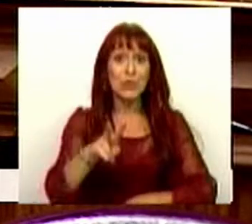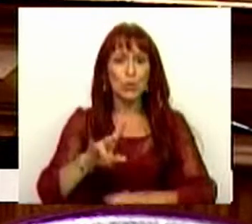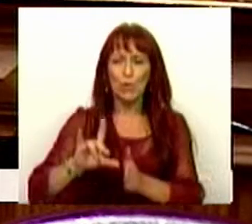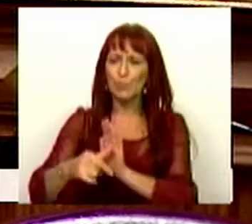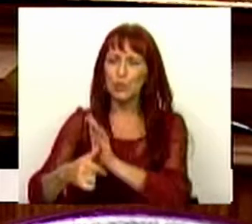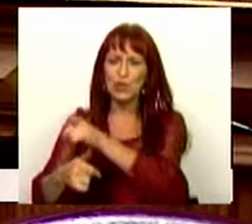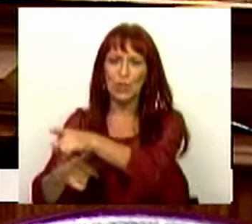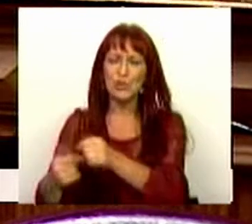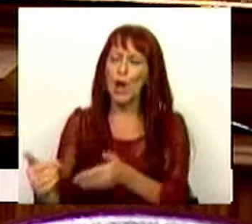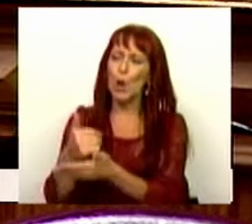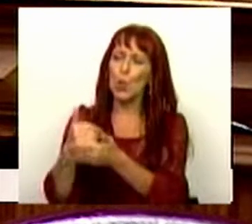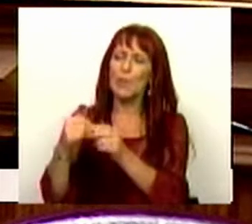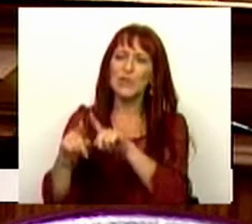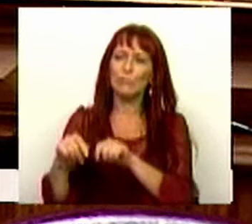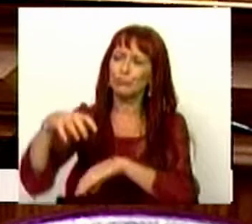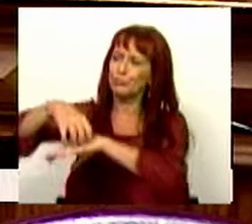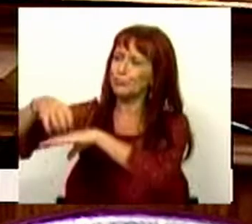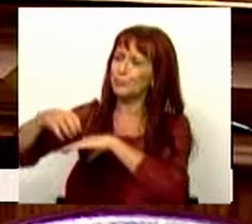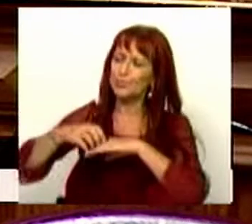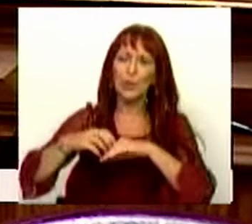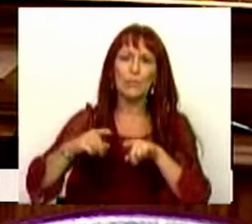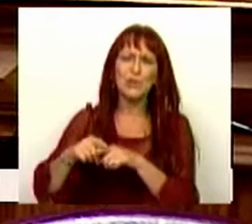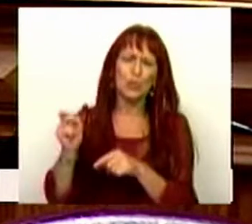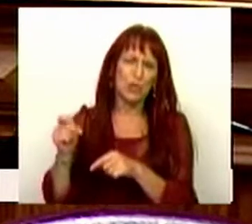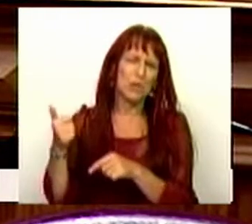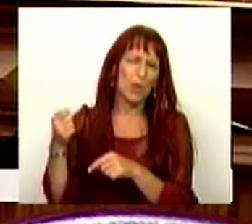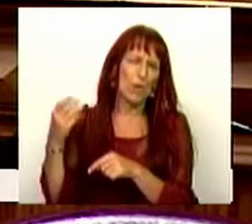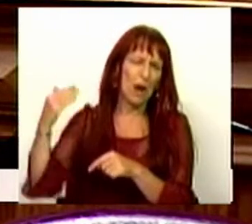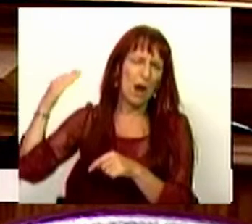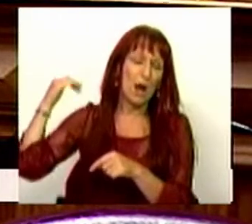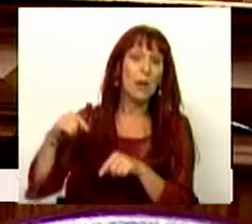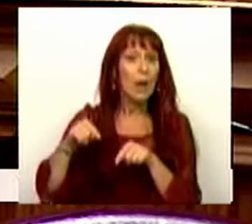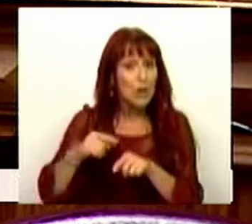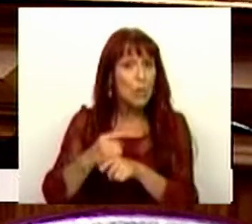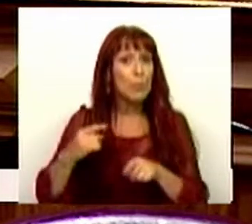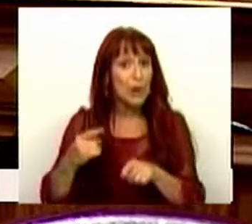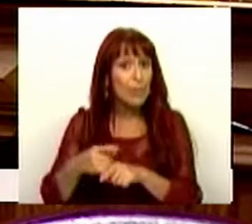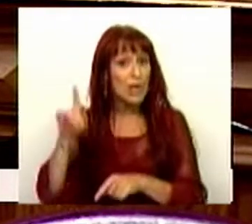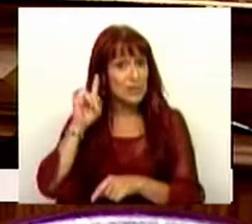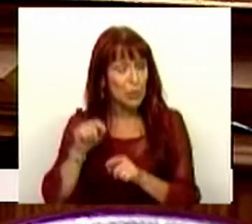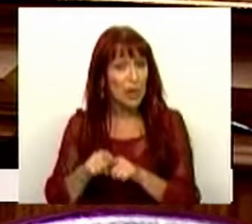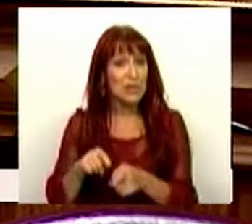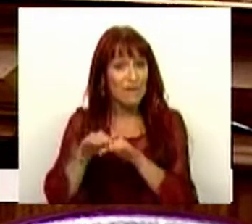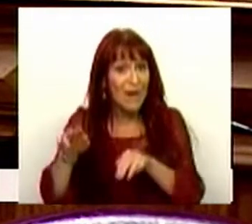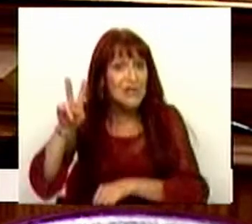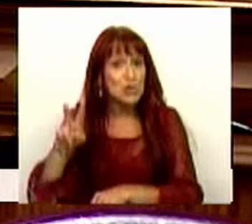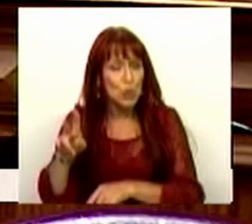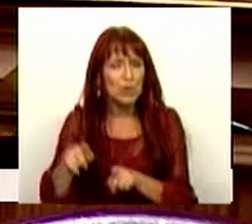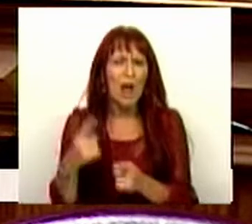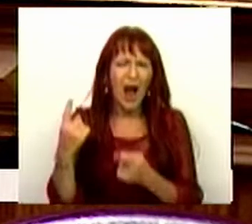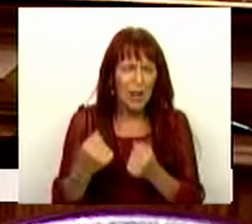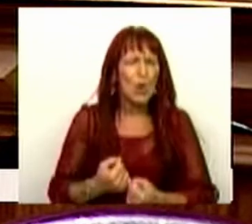projeto, a recuperação das instalações dos anos 50. Só isto justifica a importância dessa segunda fase.